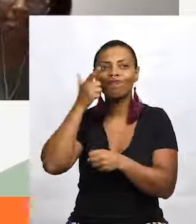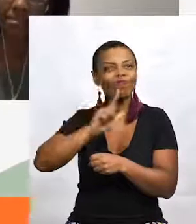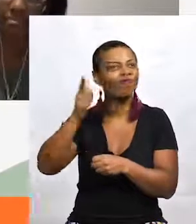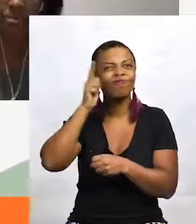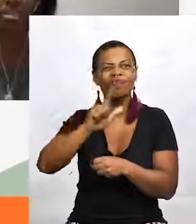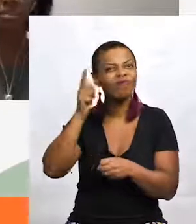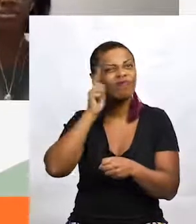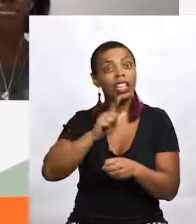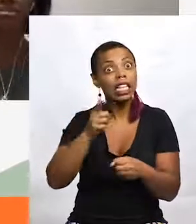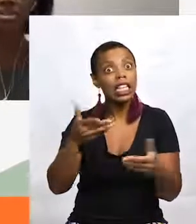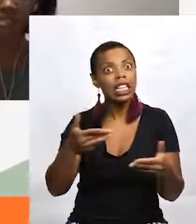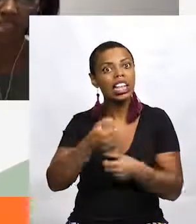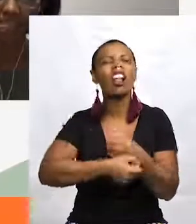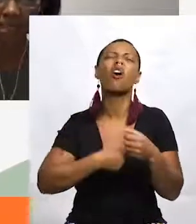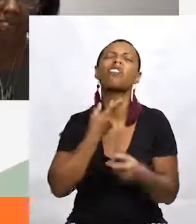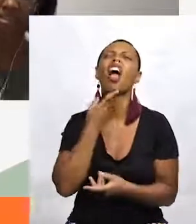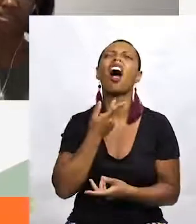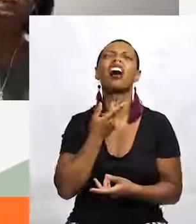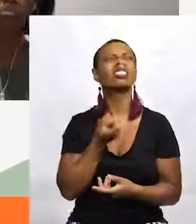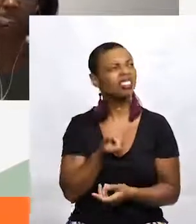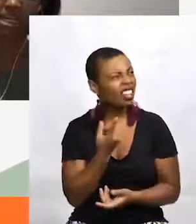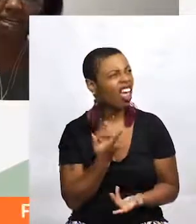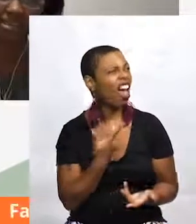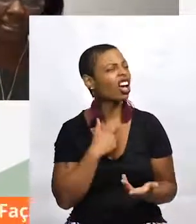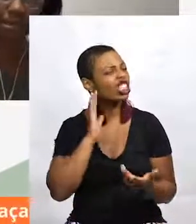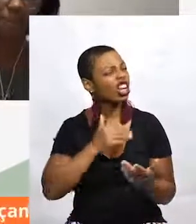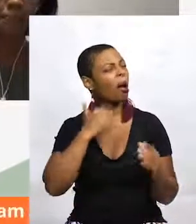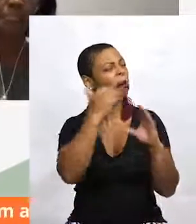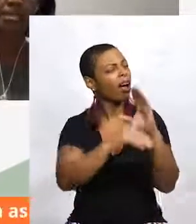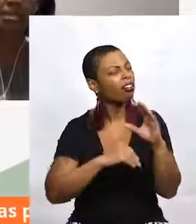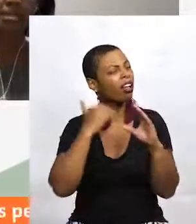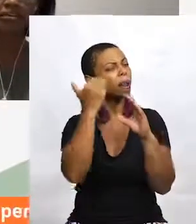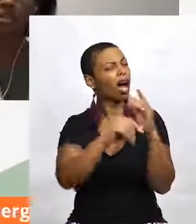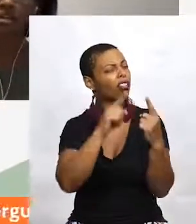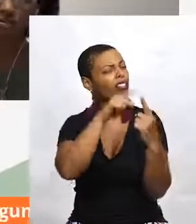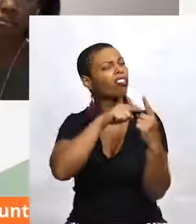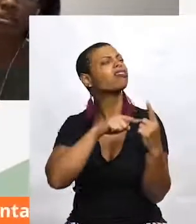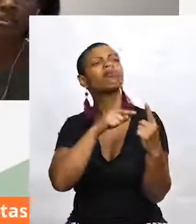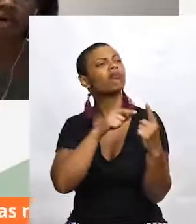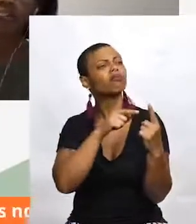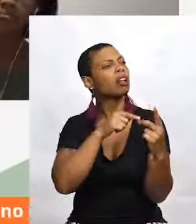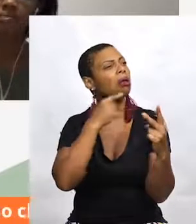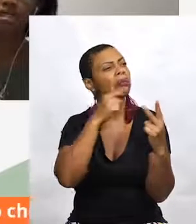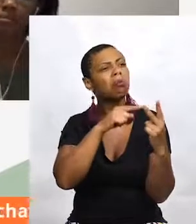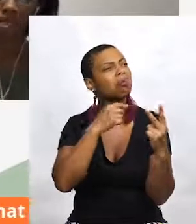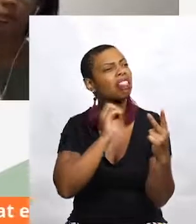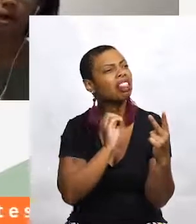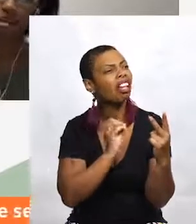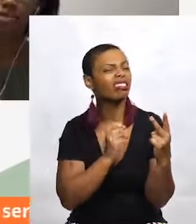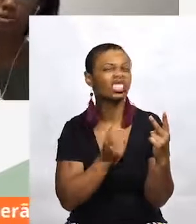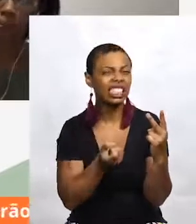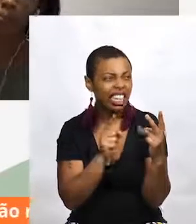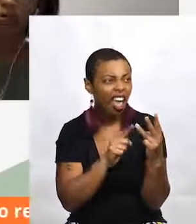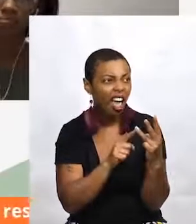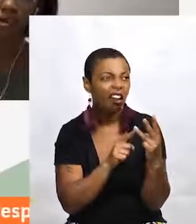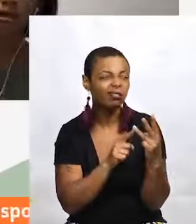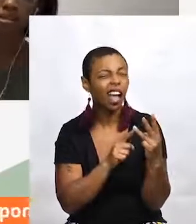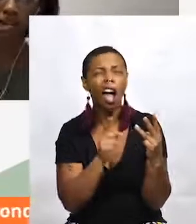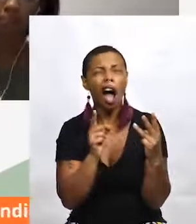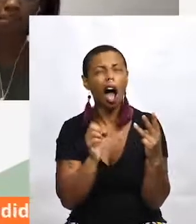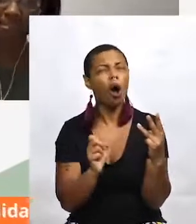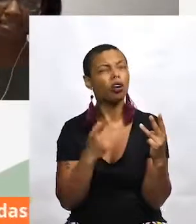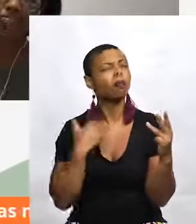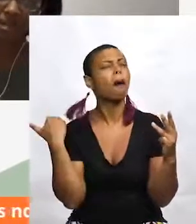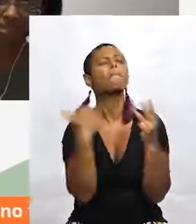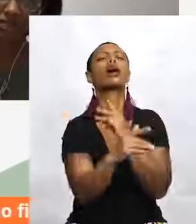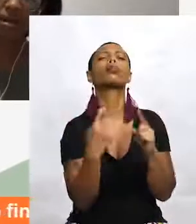que vale a pena? Poxa, já mandei 2 vezes, caprichei tanto nos projetos e tal, né? E eu falei assim, não, vou mandar, né? Porque eu acho que eu sou boa, porque eu